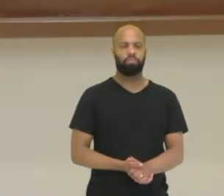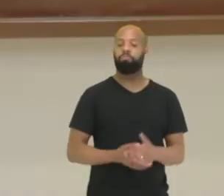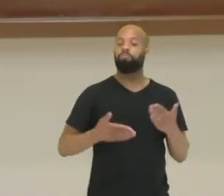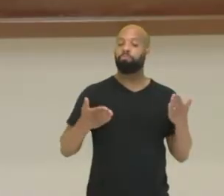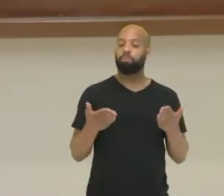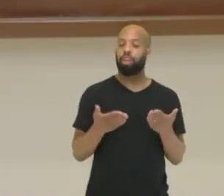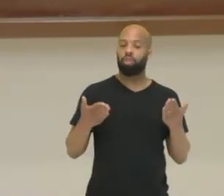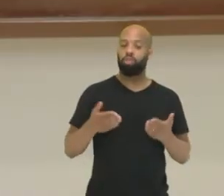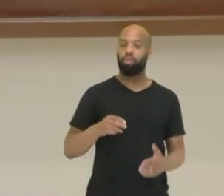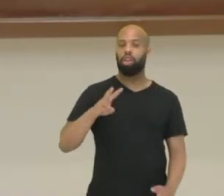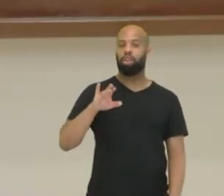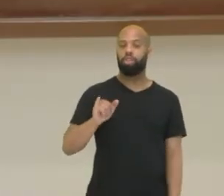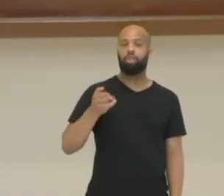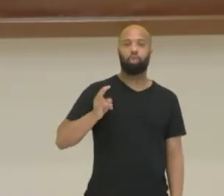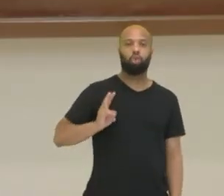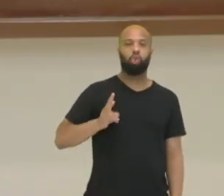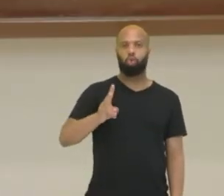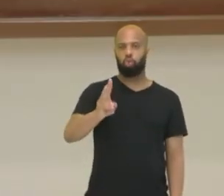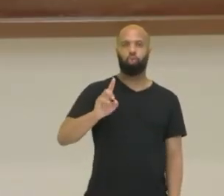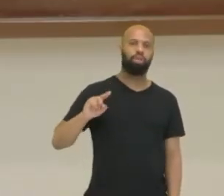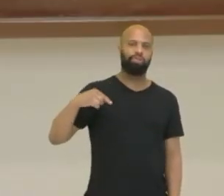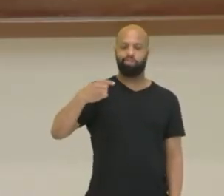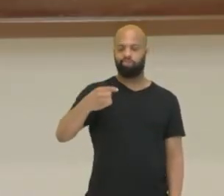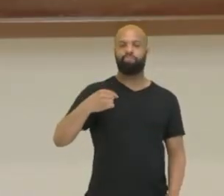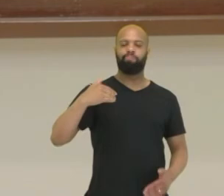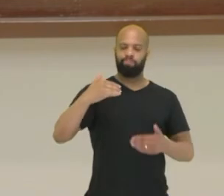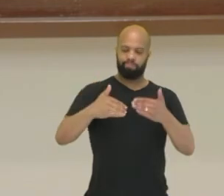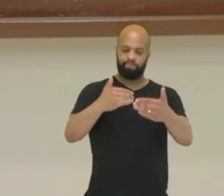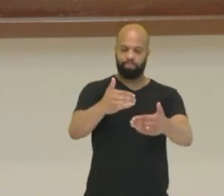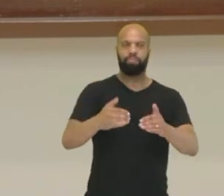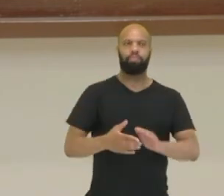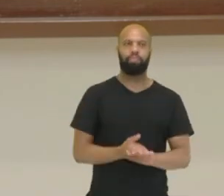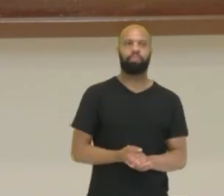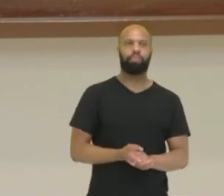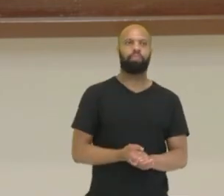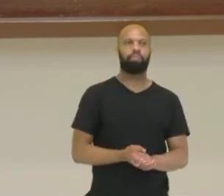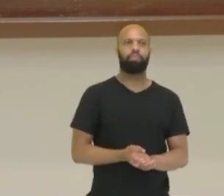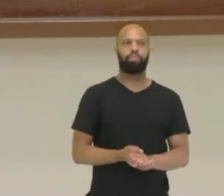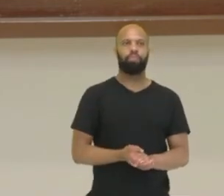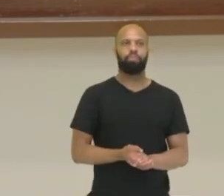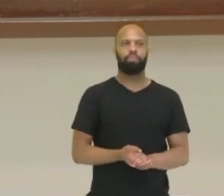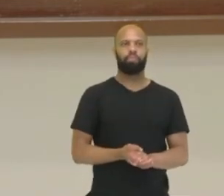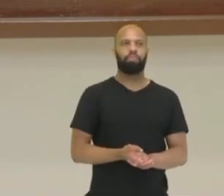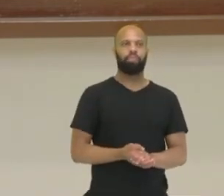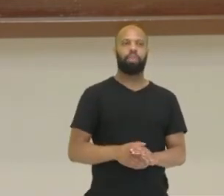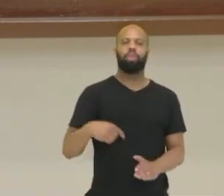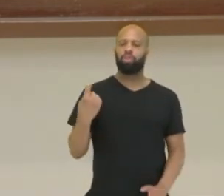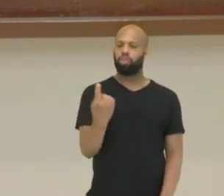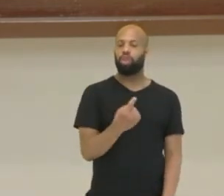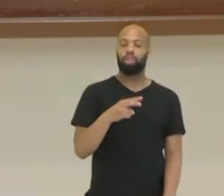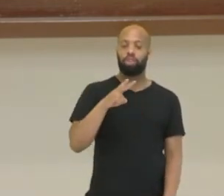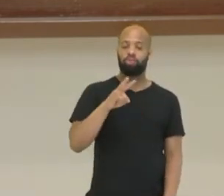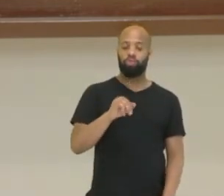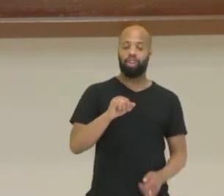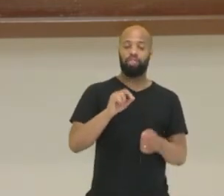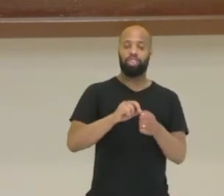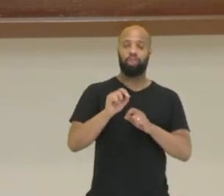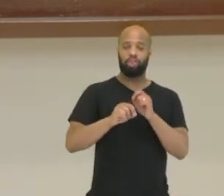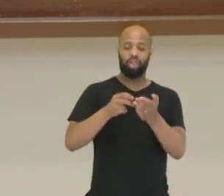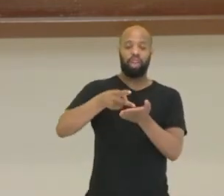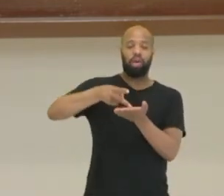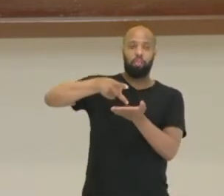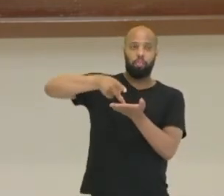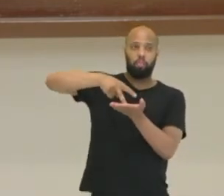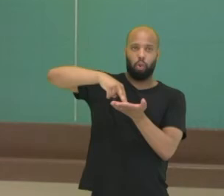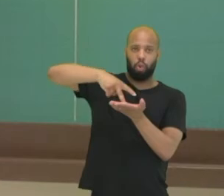Agora nós vamos dando continuidade para os próximos passos. Olha só. Quarto passo. A gente vai pôr a ponta seca do compasso no